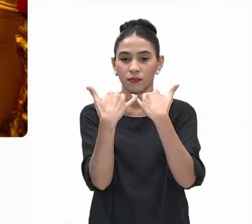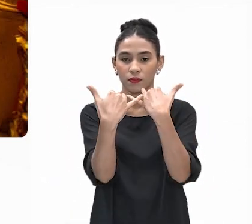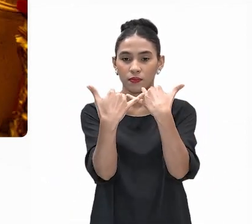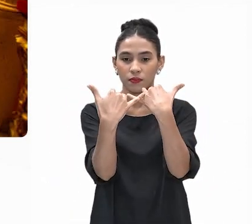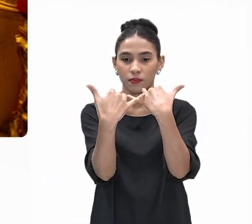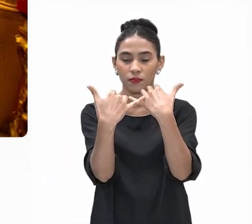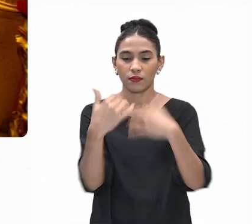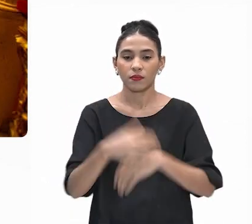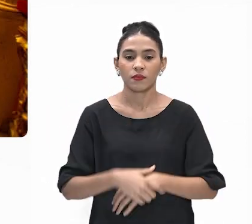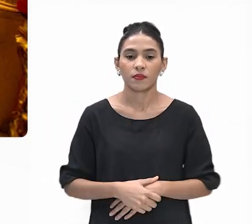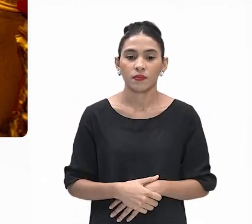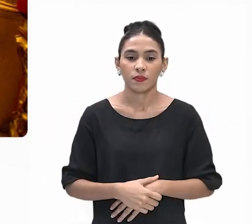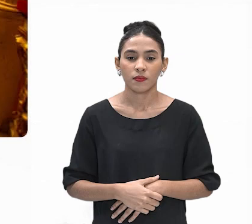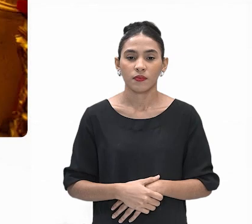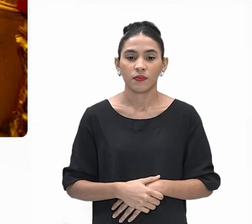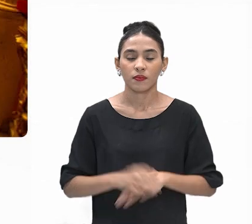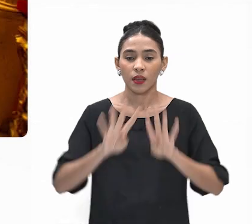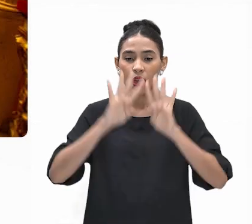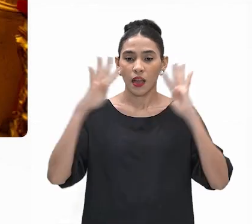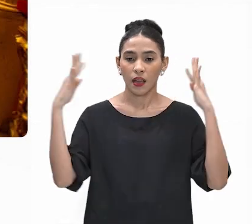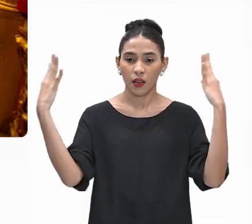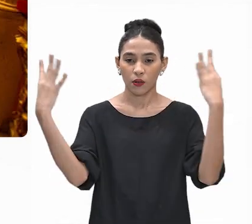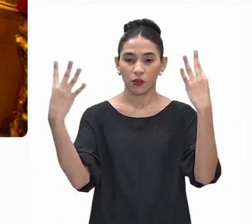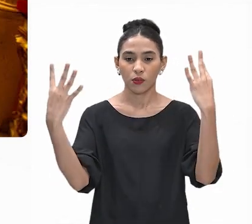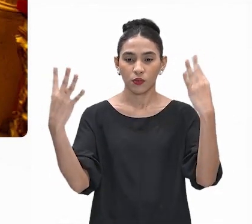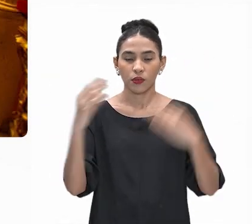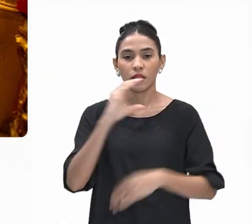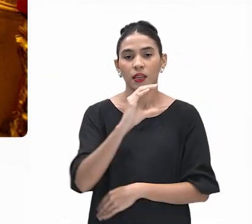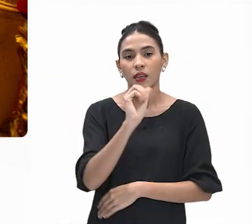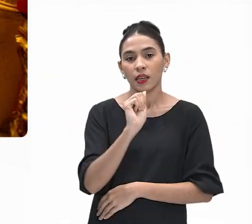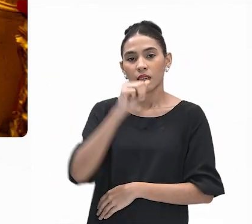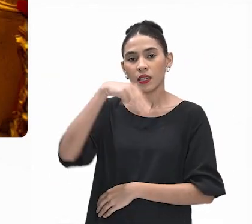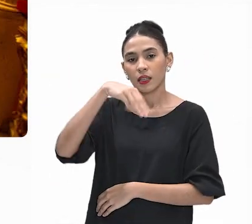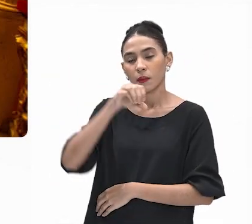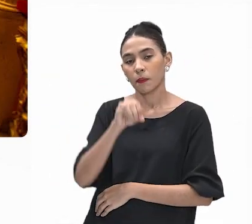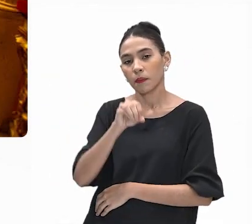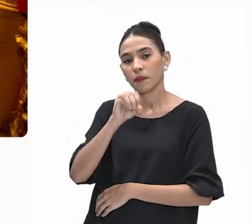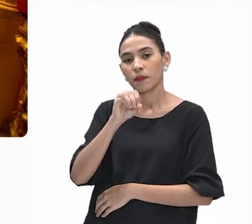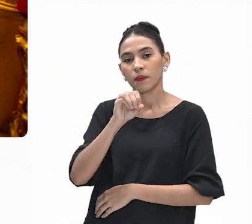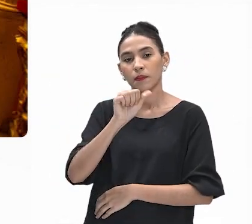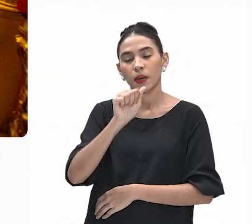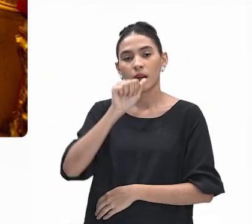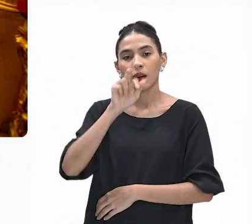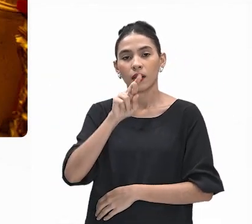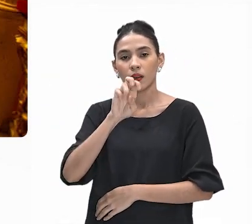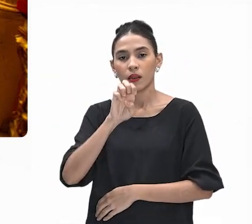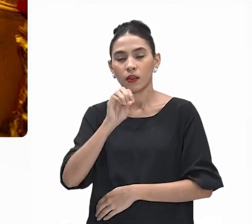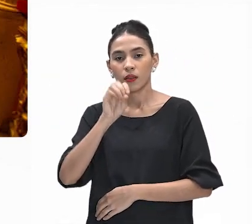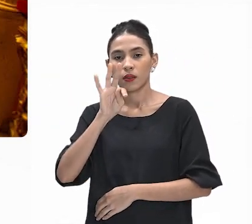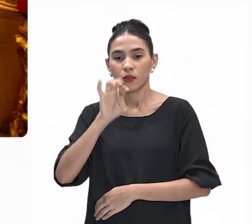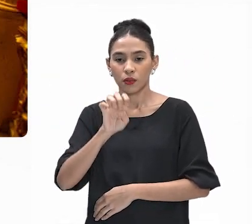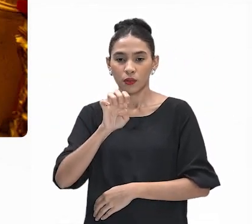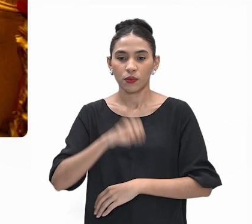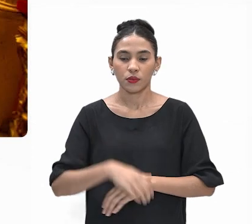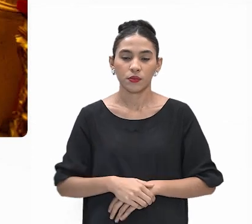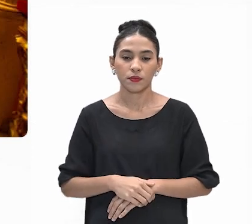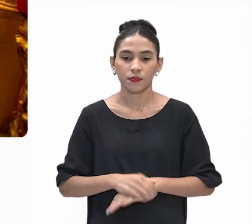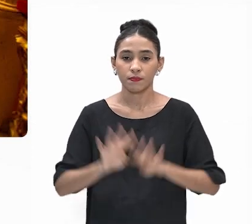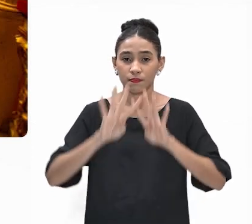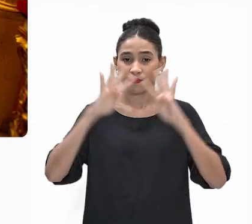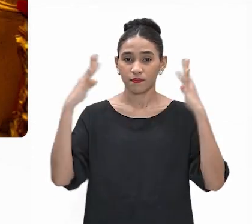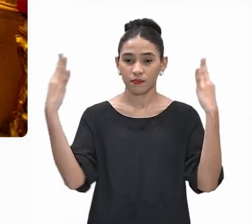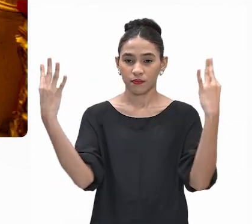que? Os camarotes, onde ficam as pessoas para assistir essas peças. Isso aí tudo é uma parte interna do